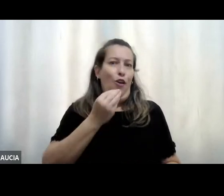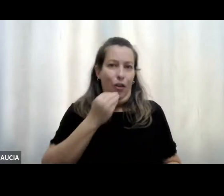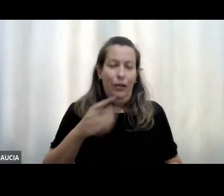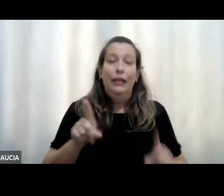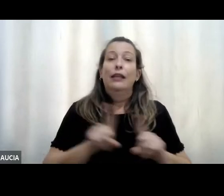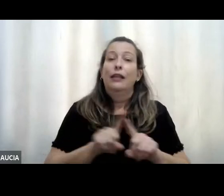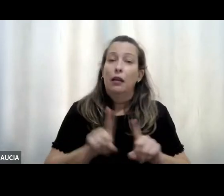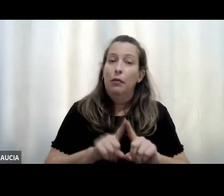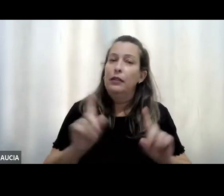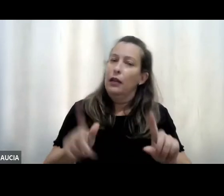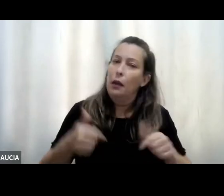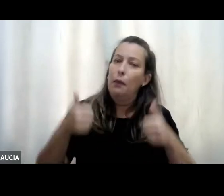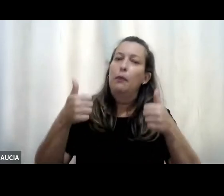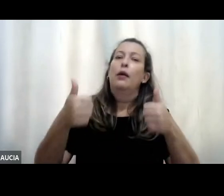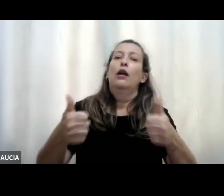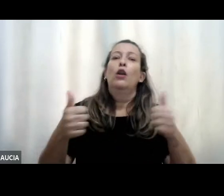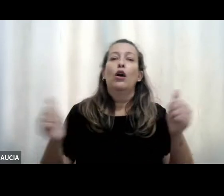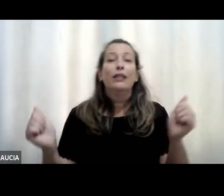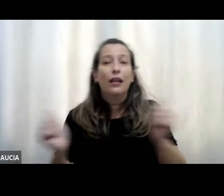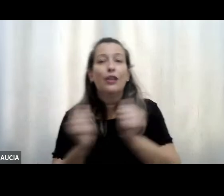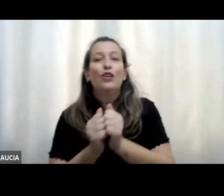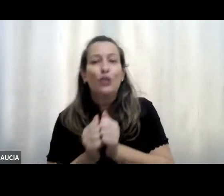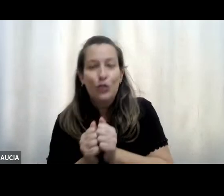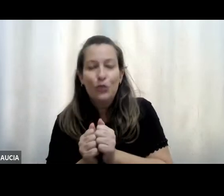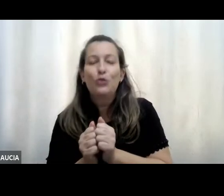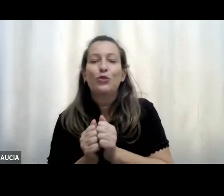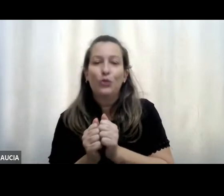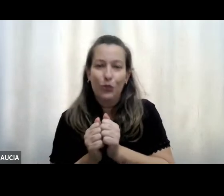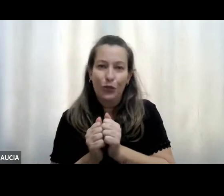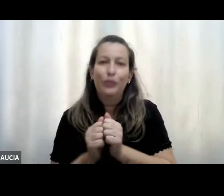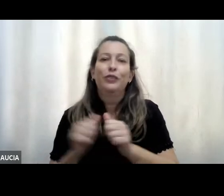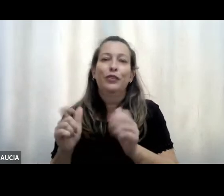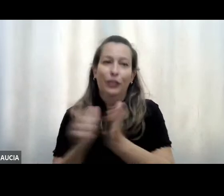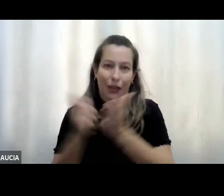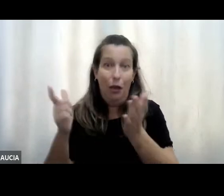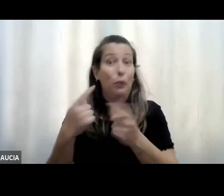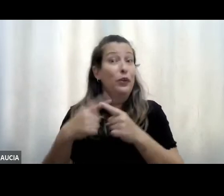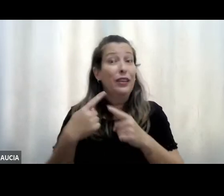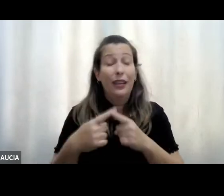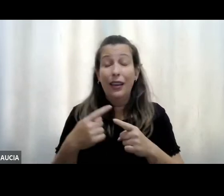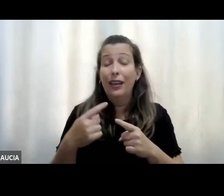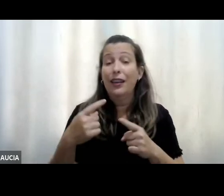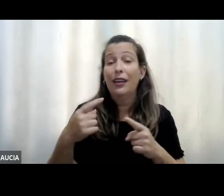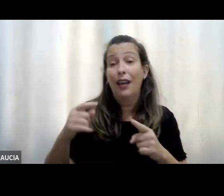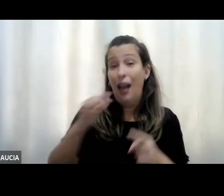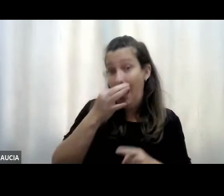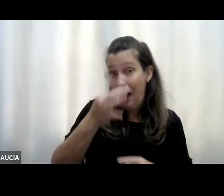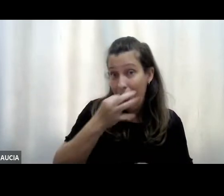complementada com essa estratégia das rádios comunitárias, que, infelizmente, nesse momento, a gente não tem estudo sobre isso